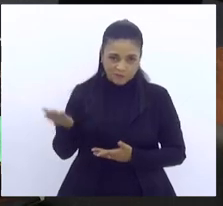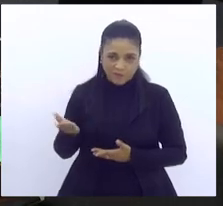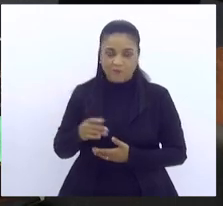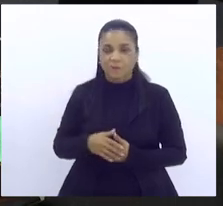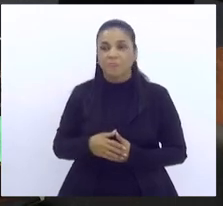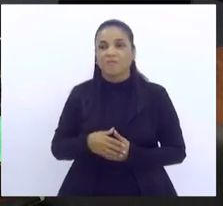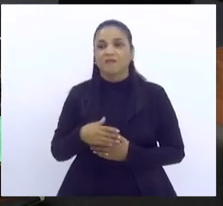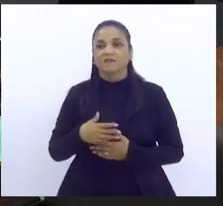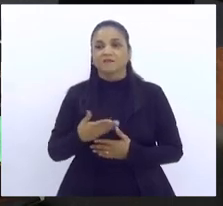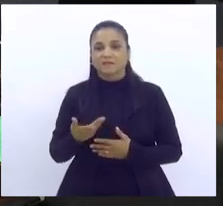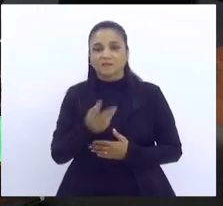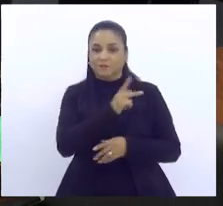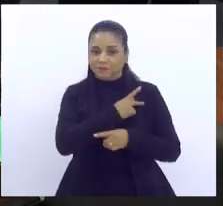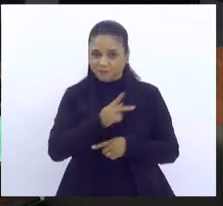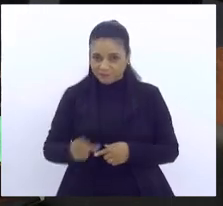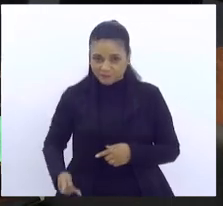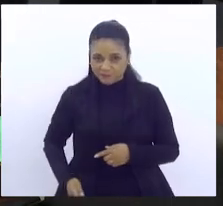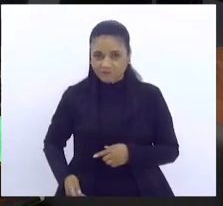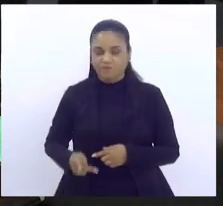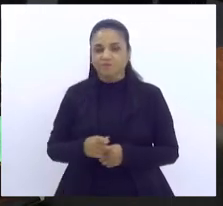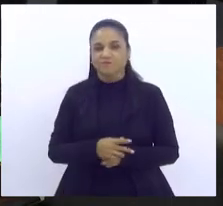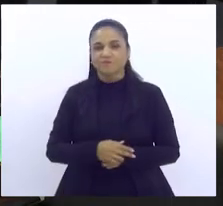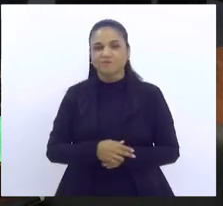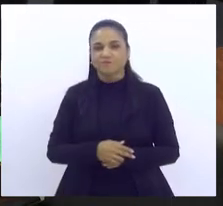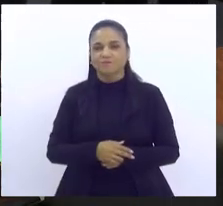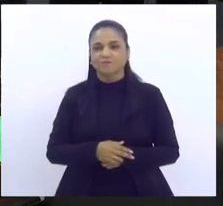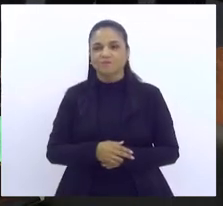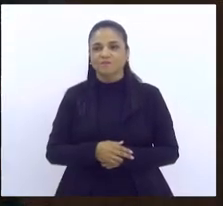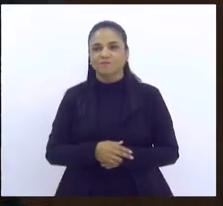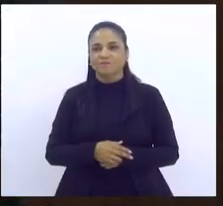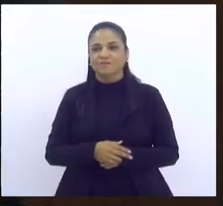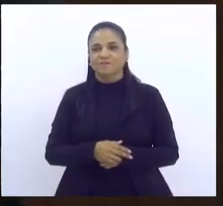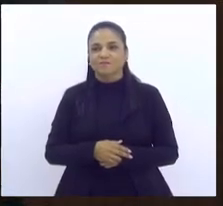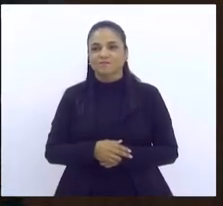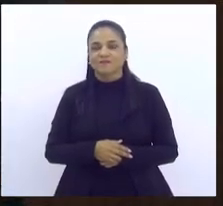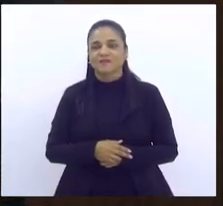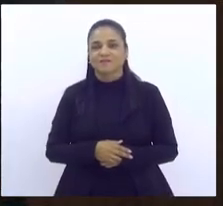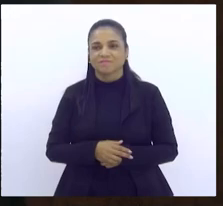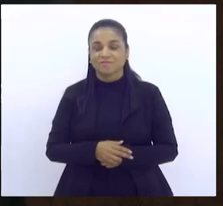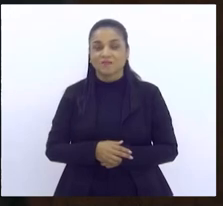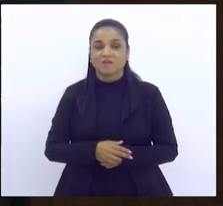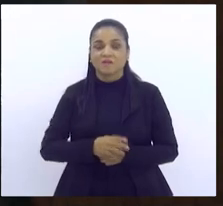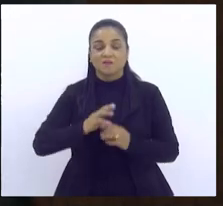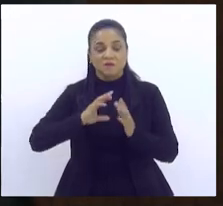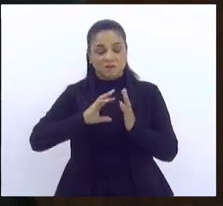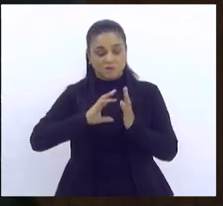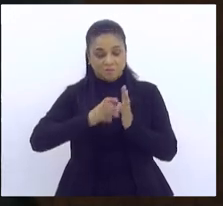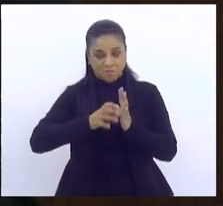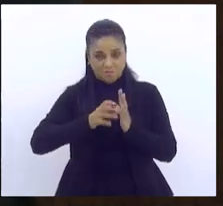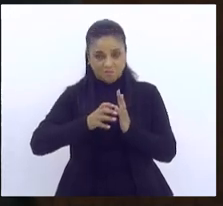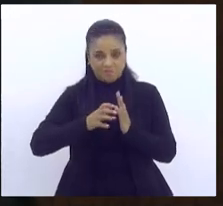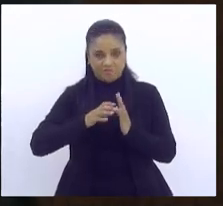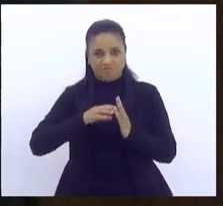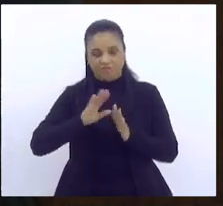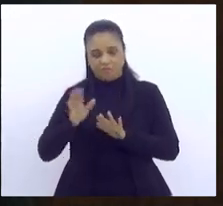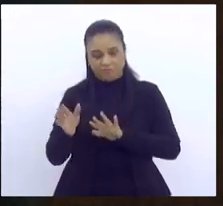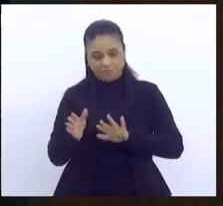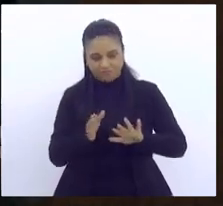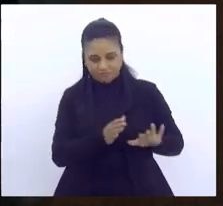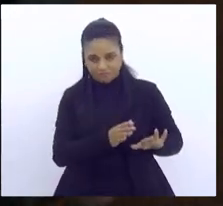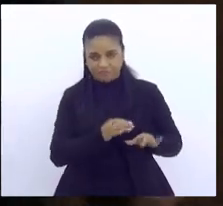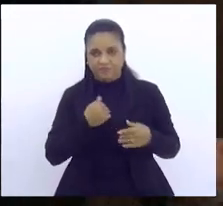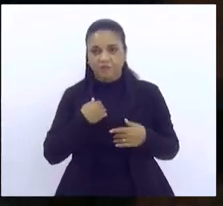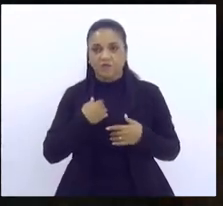presidente, vou me abstrair de partido político e vou falar aqui